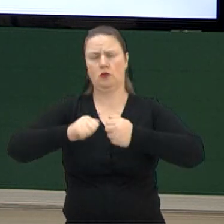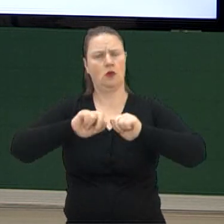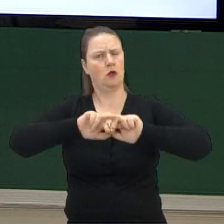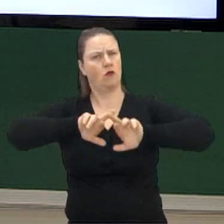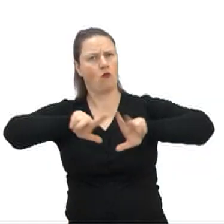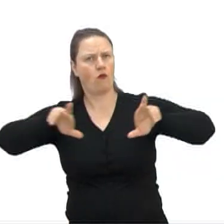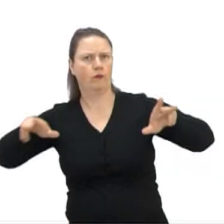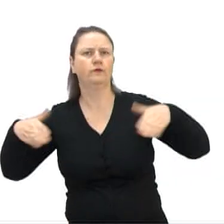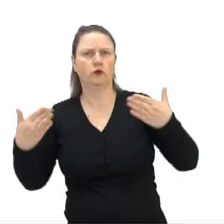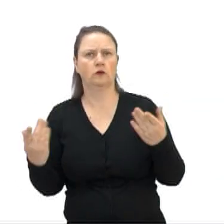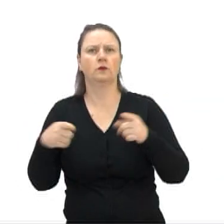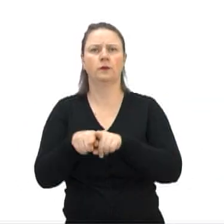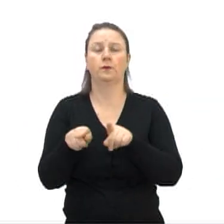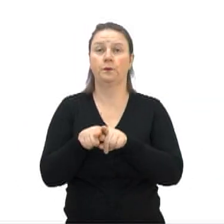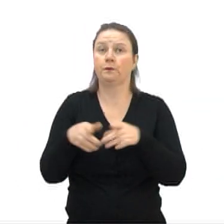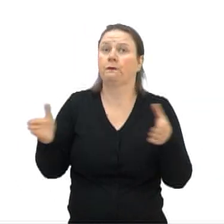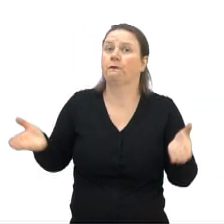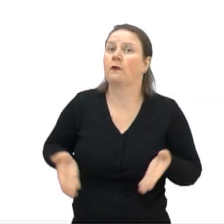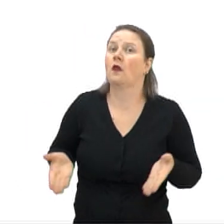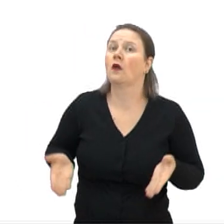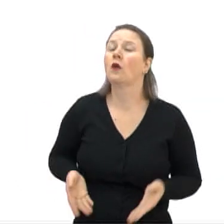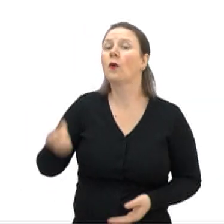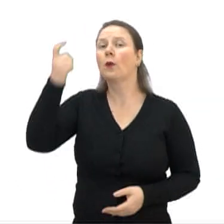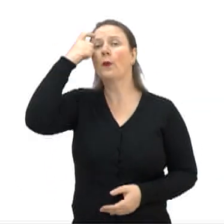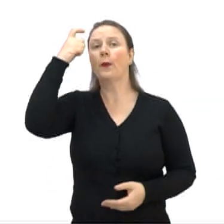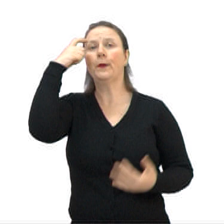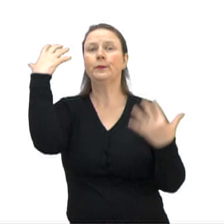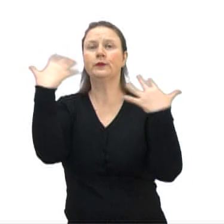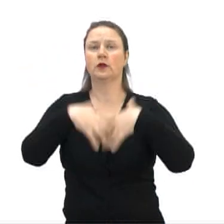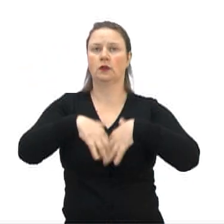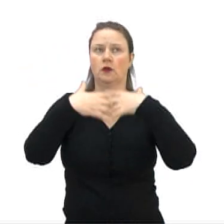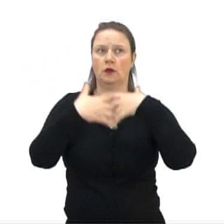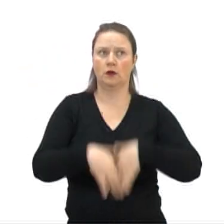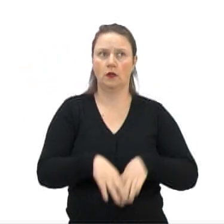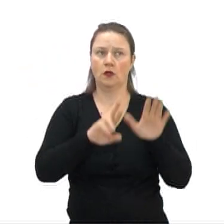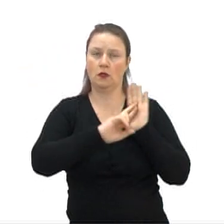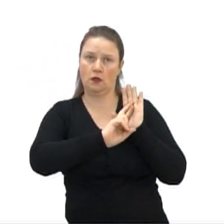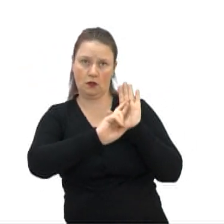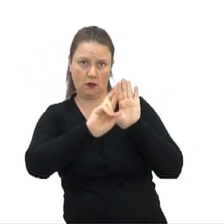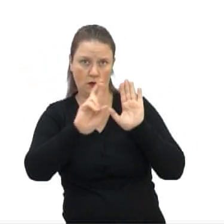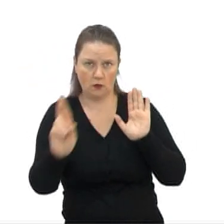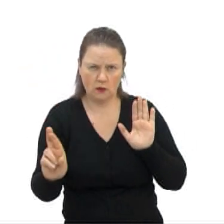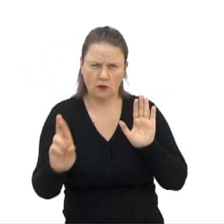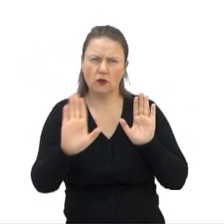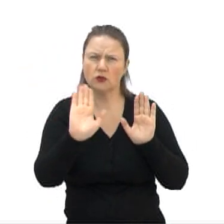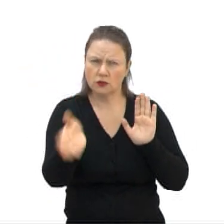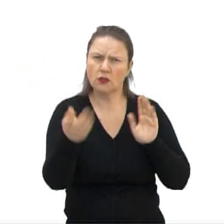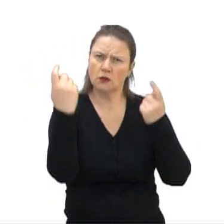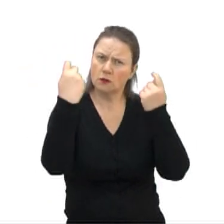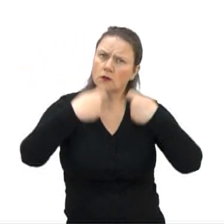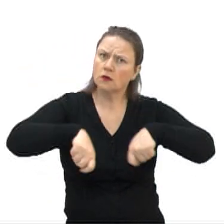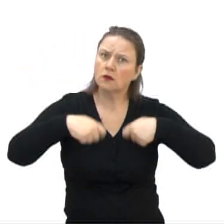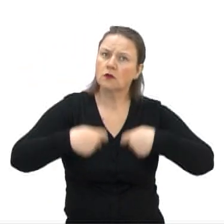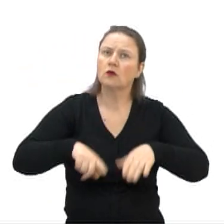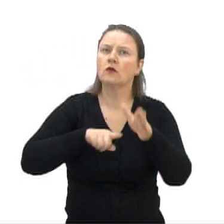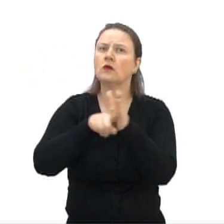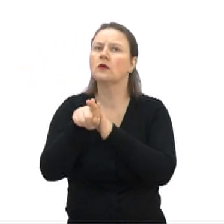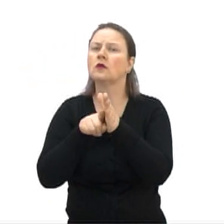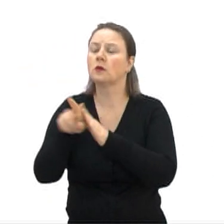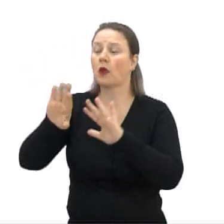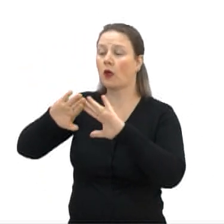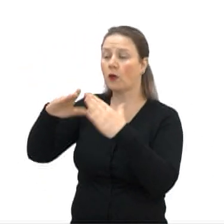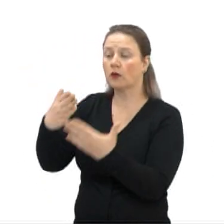deixar para vocês refletirem um pouquinho e responder. Você já precisou fazer uma pesquisa